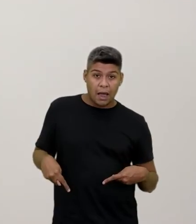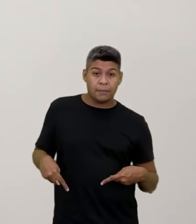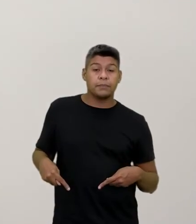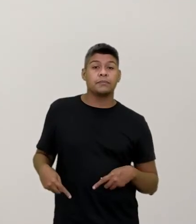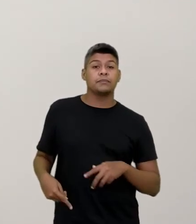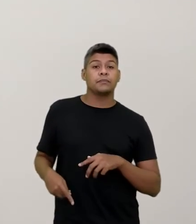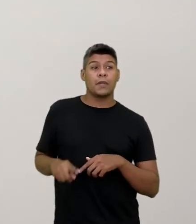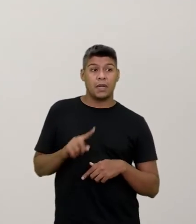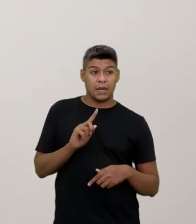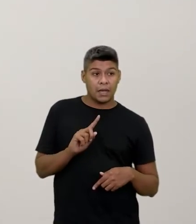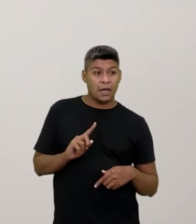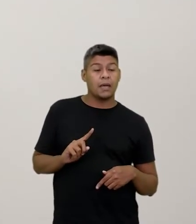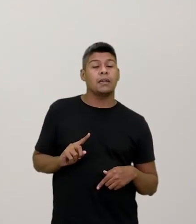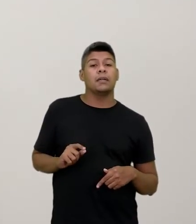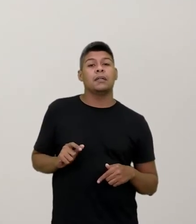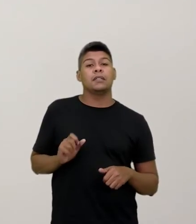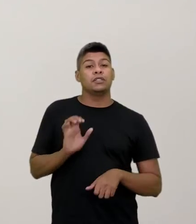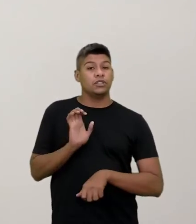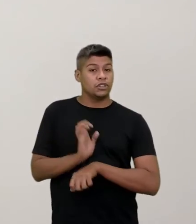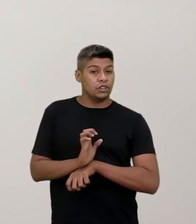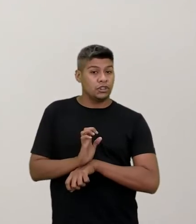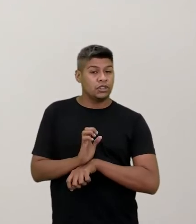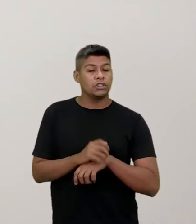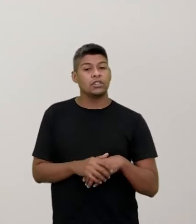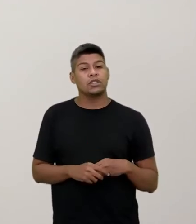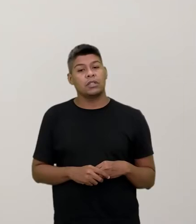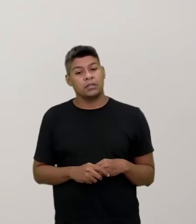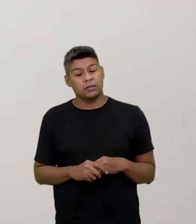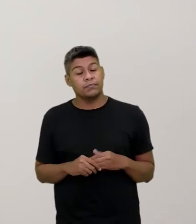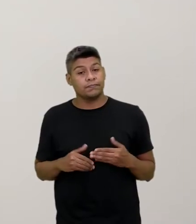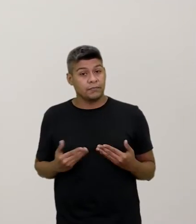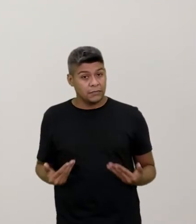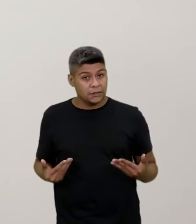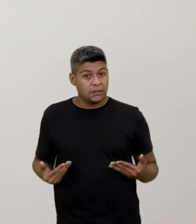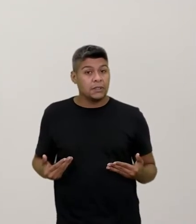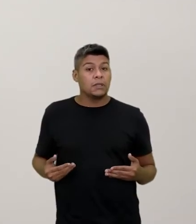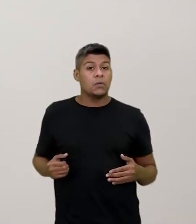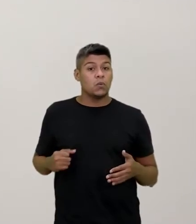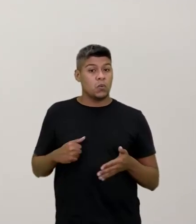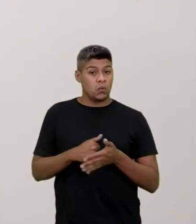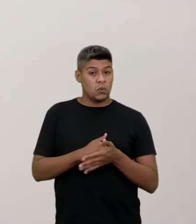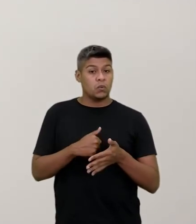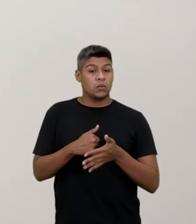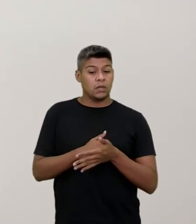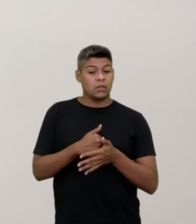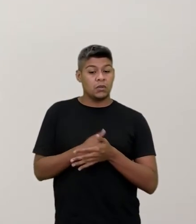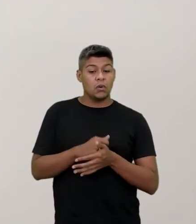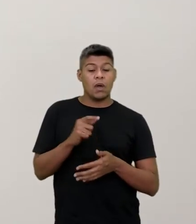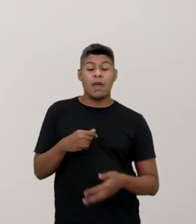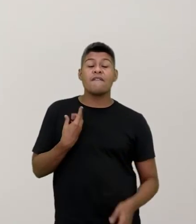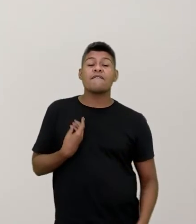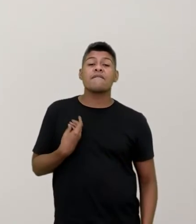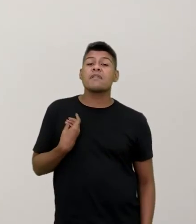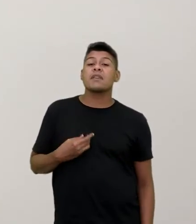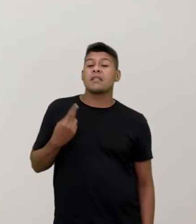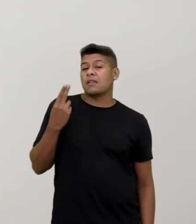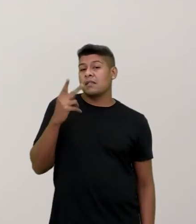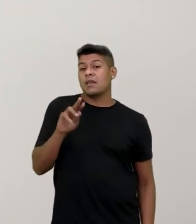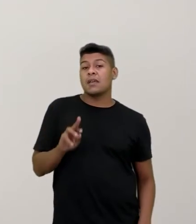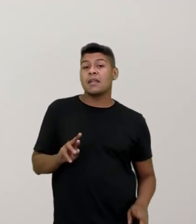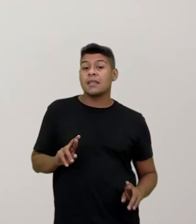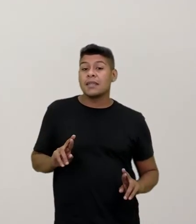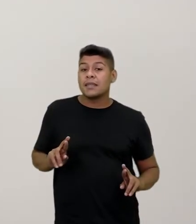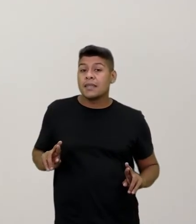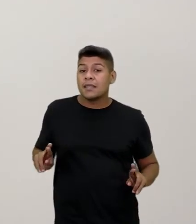lá nesses estádios, né? Então, os lutadores de Muay Thai é um meio de vida isso para eles. É diferente,